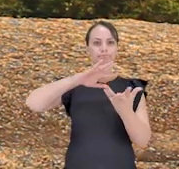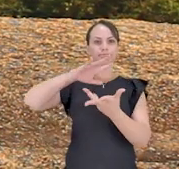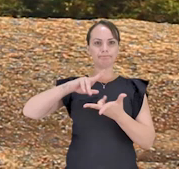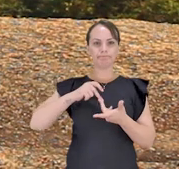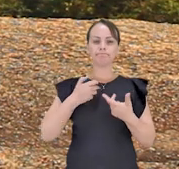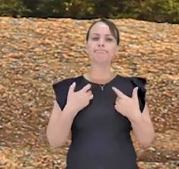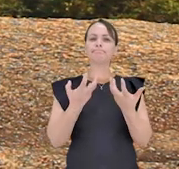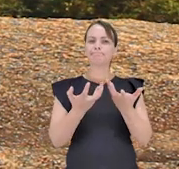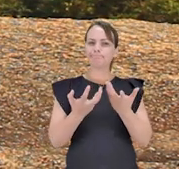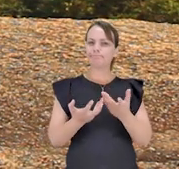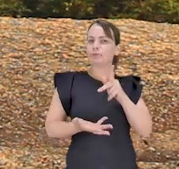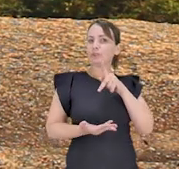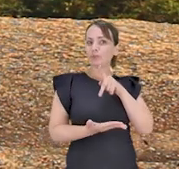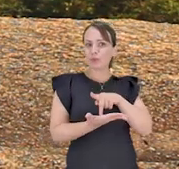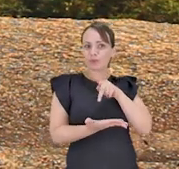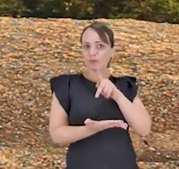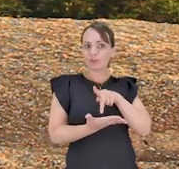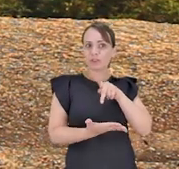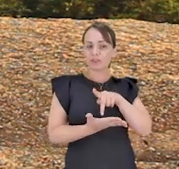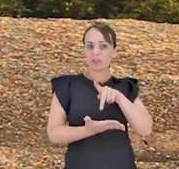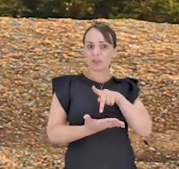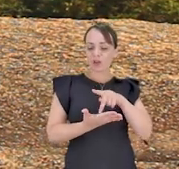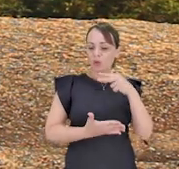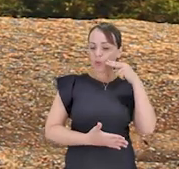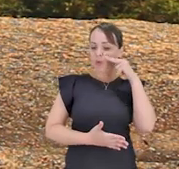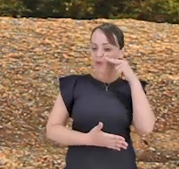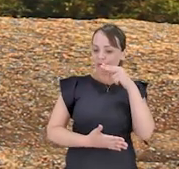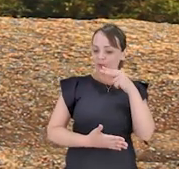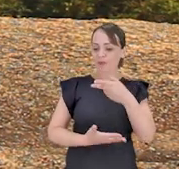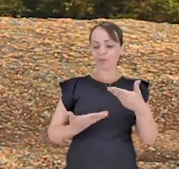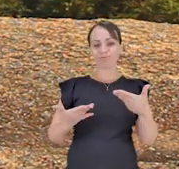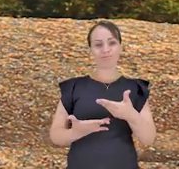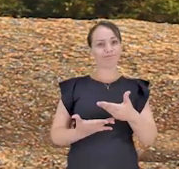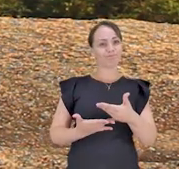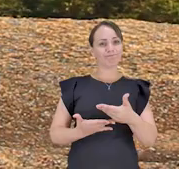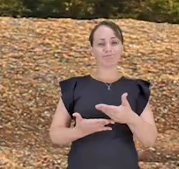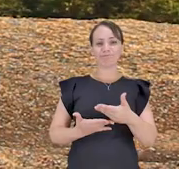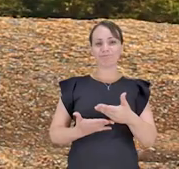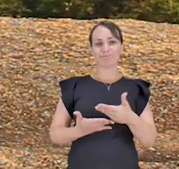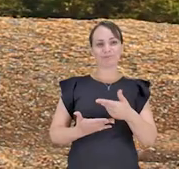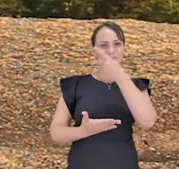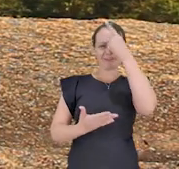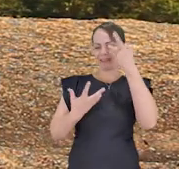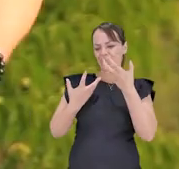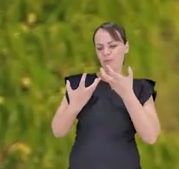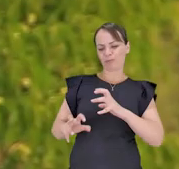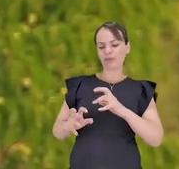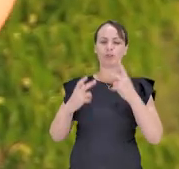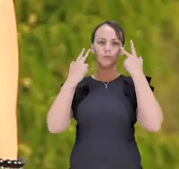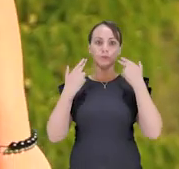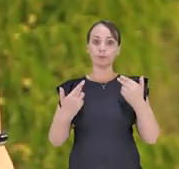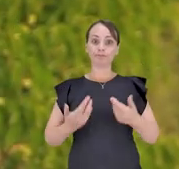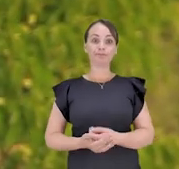E eu espero sinceramente que cenas como as que a gente viu agora há pouco não seja considerada o novo normal.